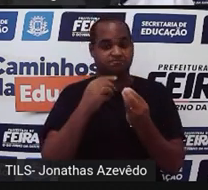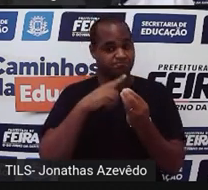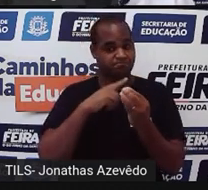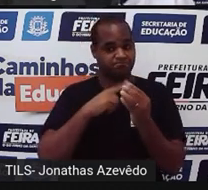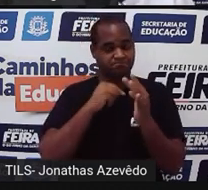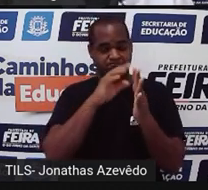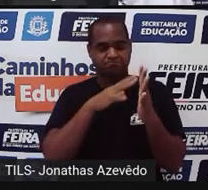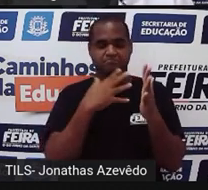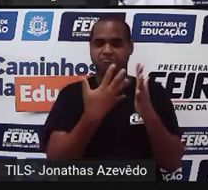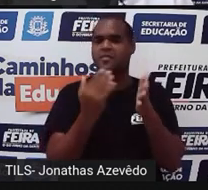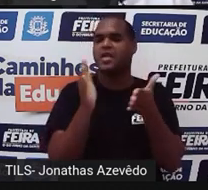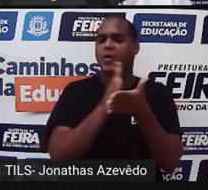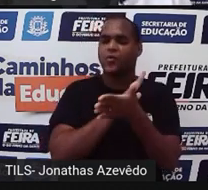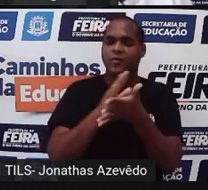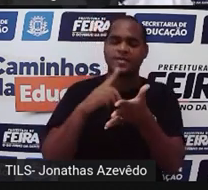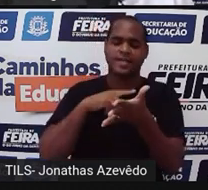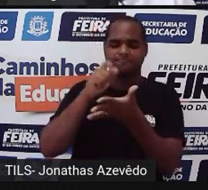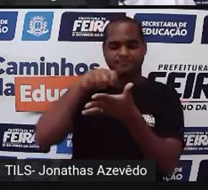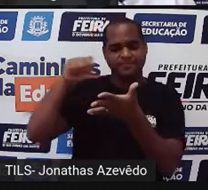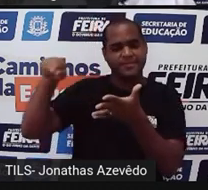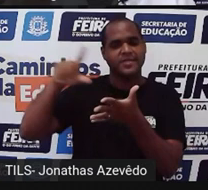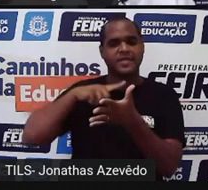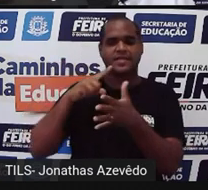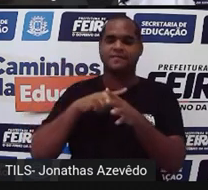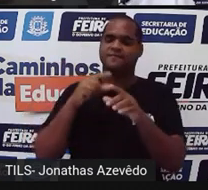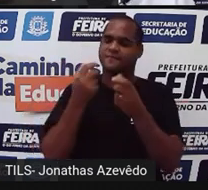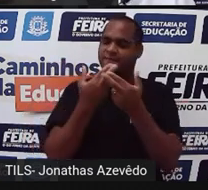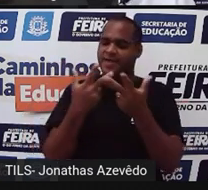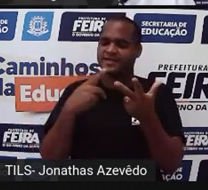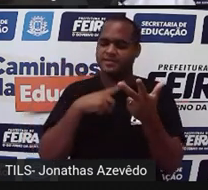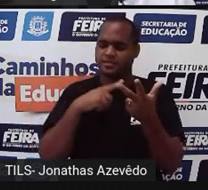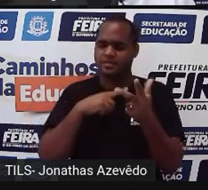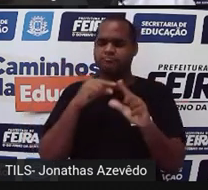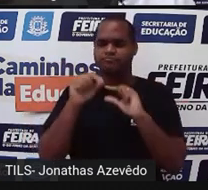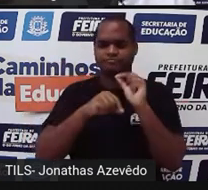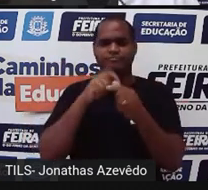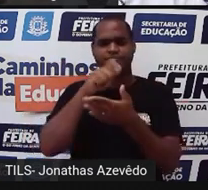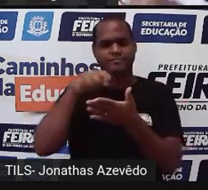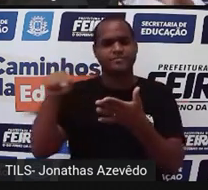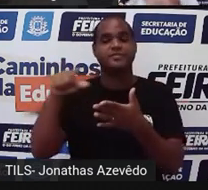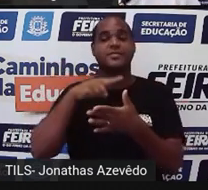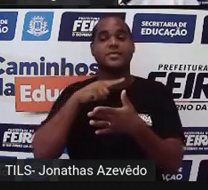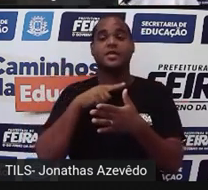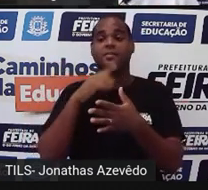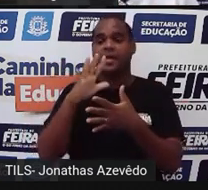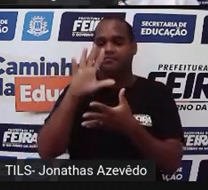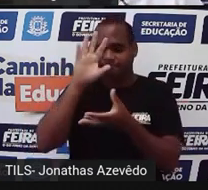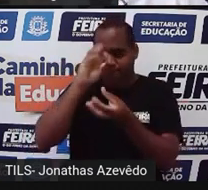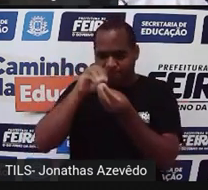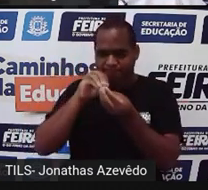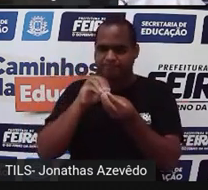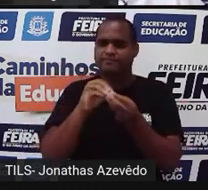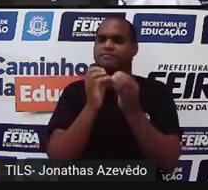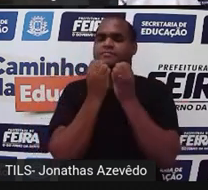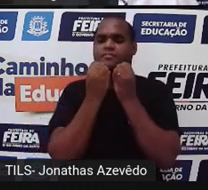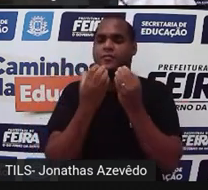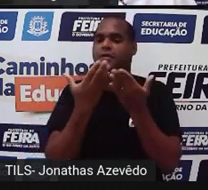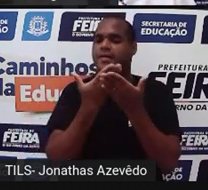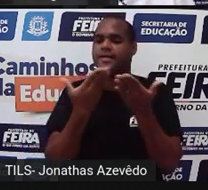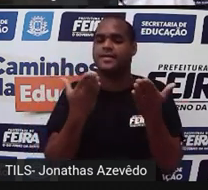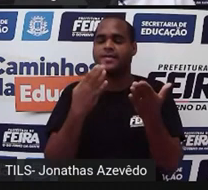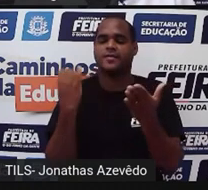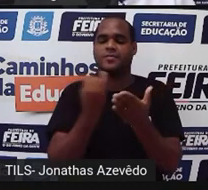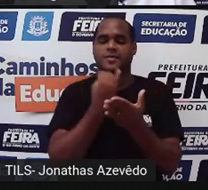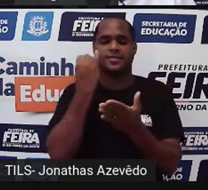coisas escritas, tem bastante coisa escrita ali, né? Mas, resumindo, é algo que a gente